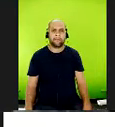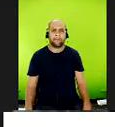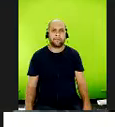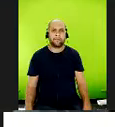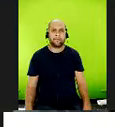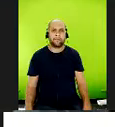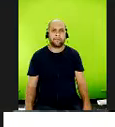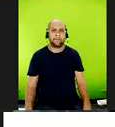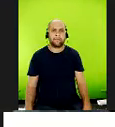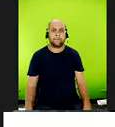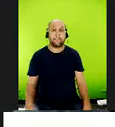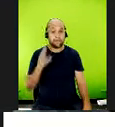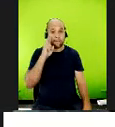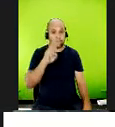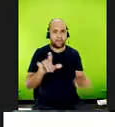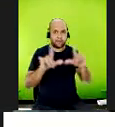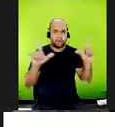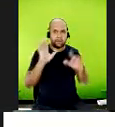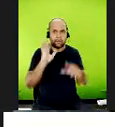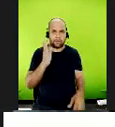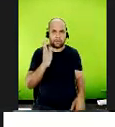se você ver minha tela já